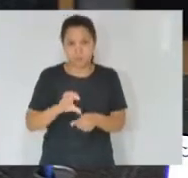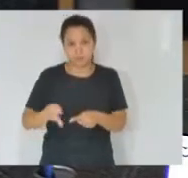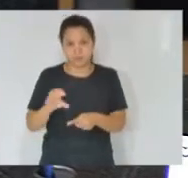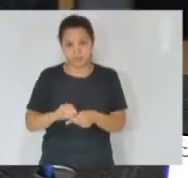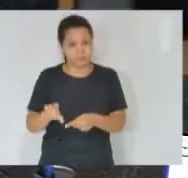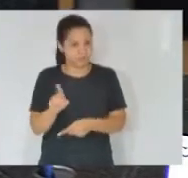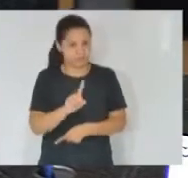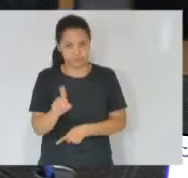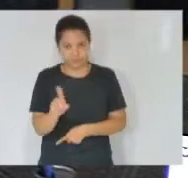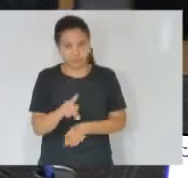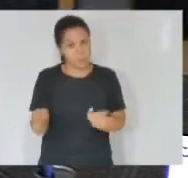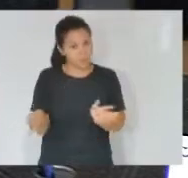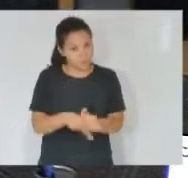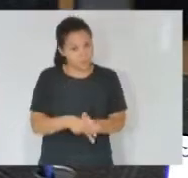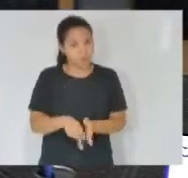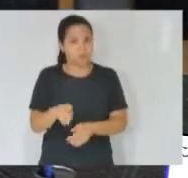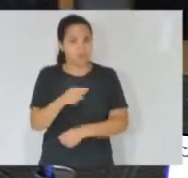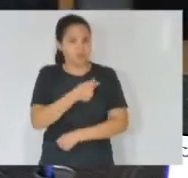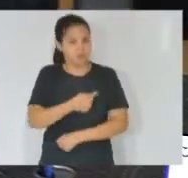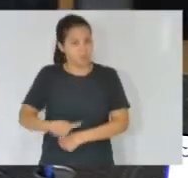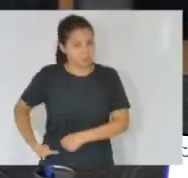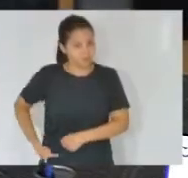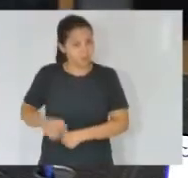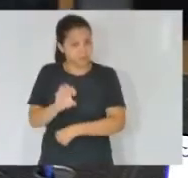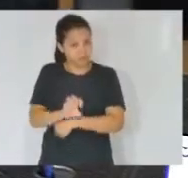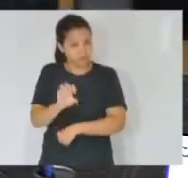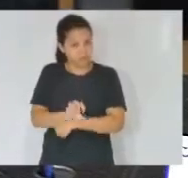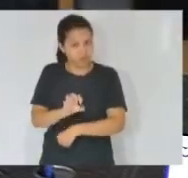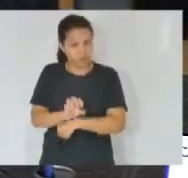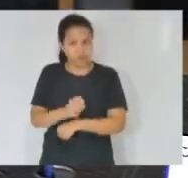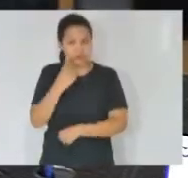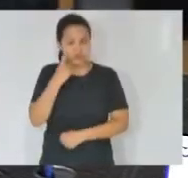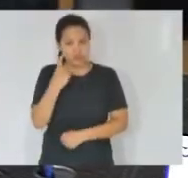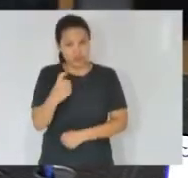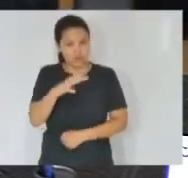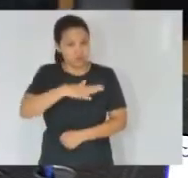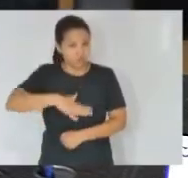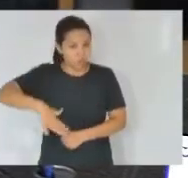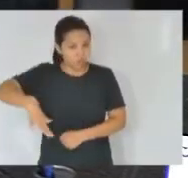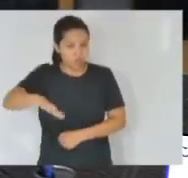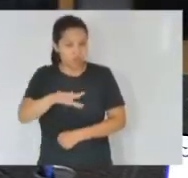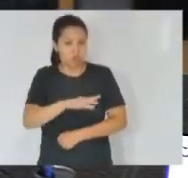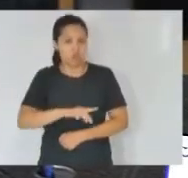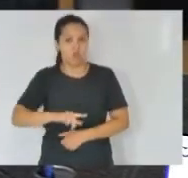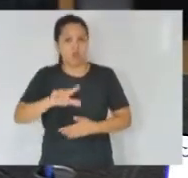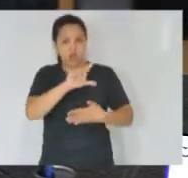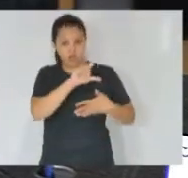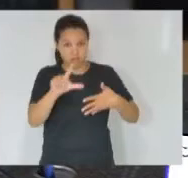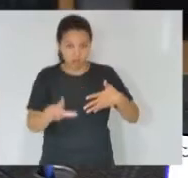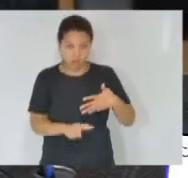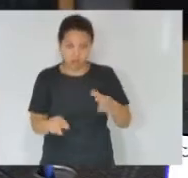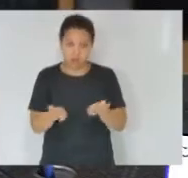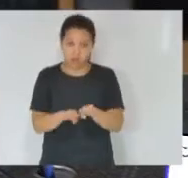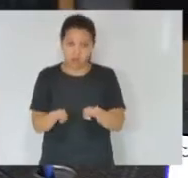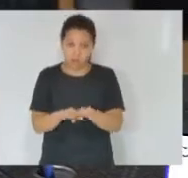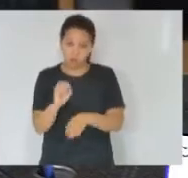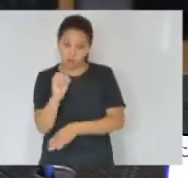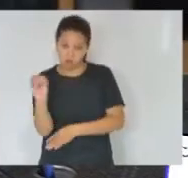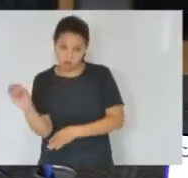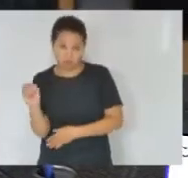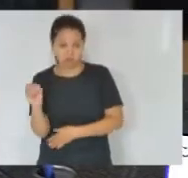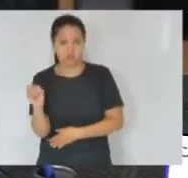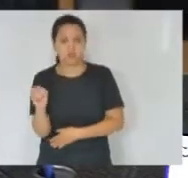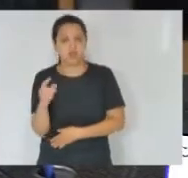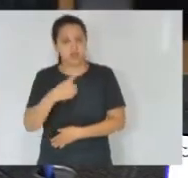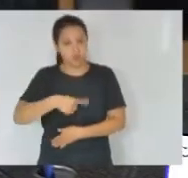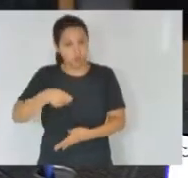estadual. É de interesse de todos nós, do litoral ou do extremo oeste, o funcionamento desse hospital. Então, a sua luta é